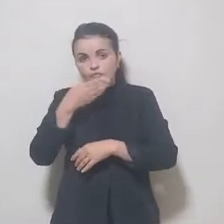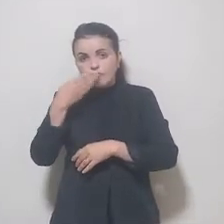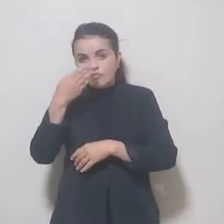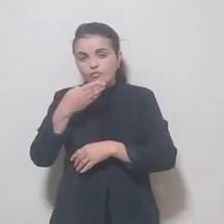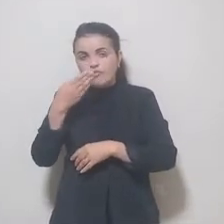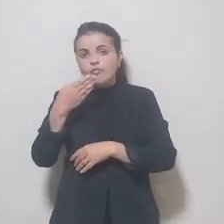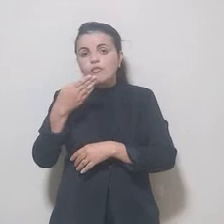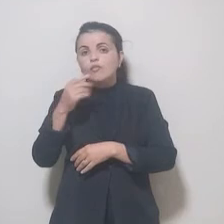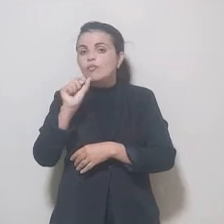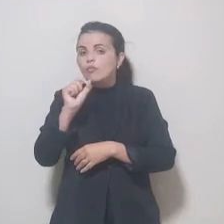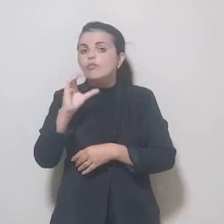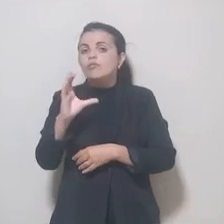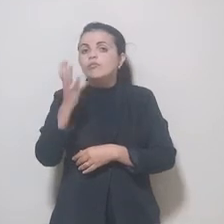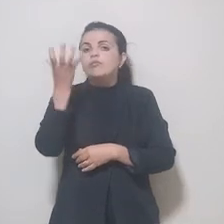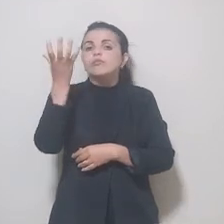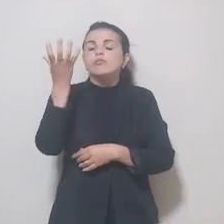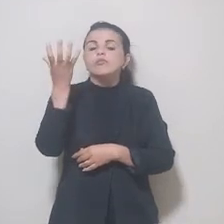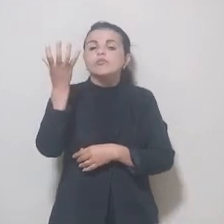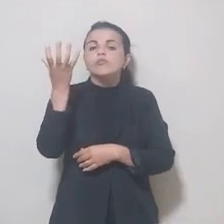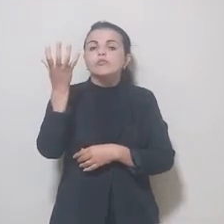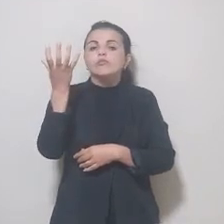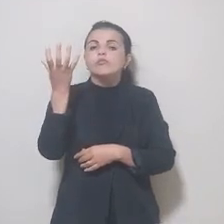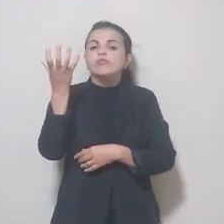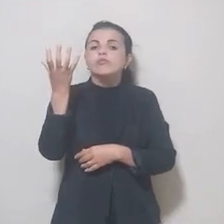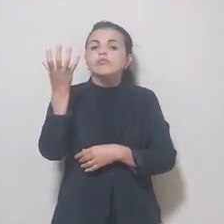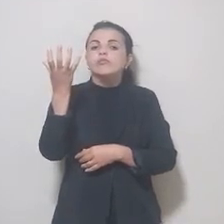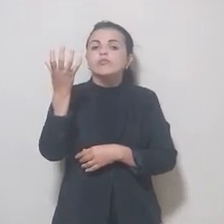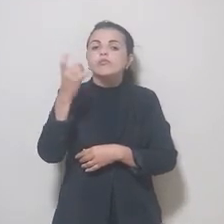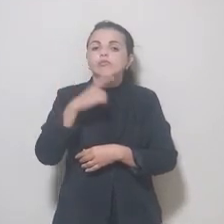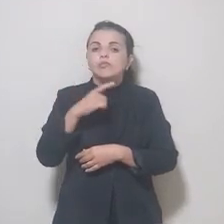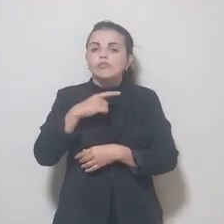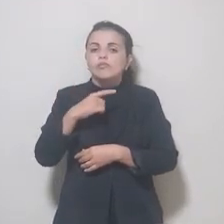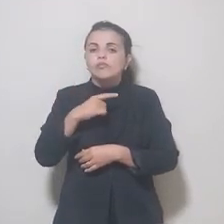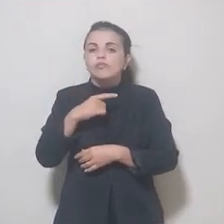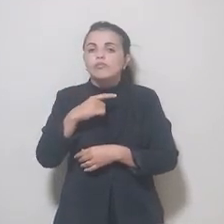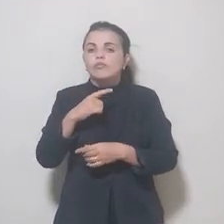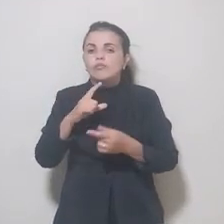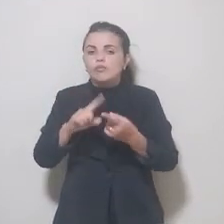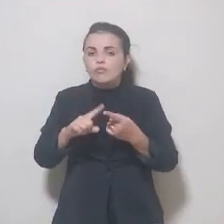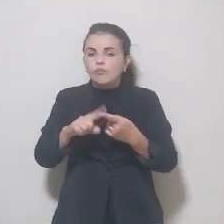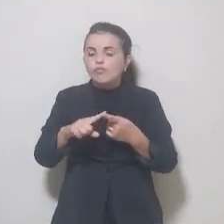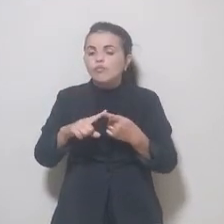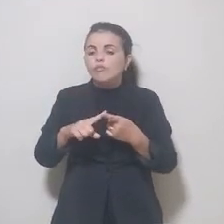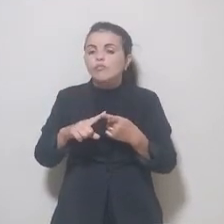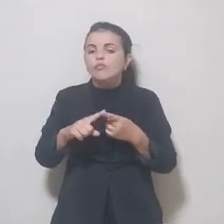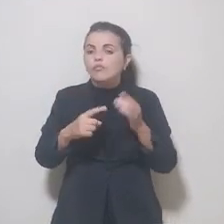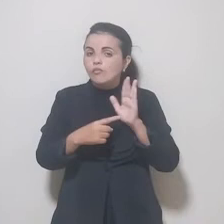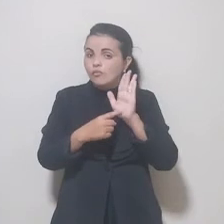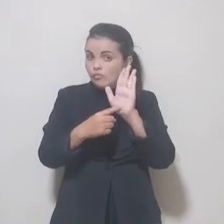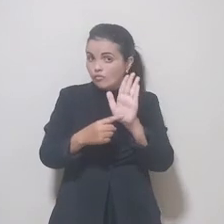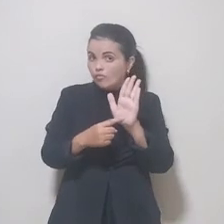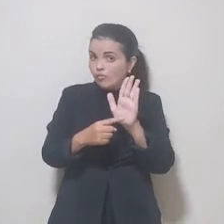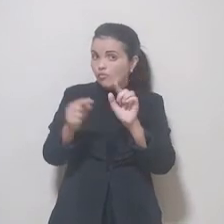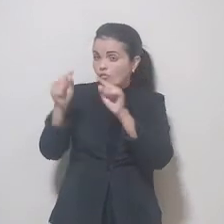glicose novamente. É aí que entra a ação do glucagon. Então, deixa eu circular aqui para vocês.